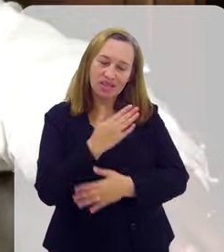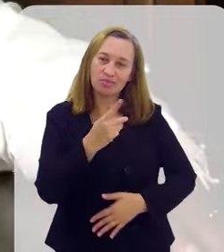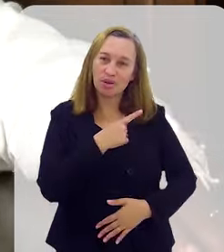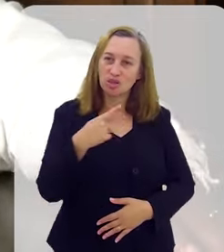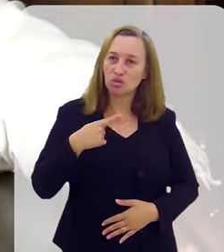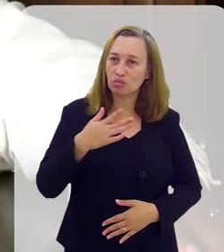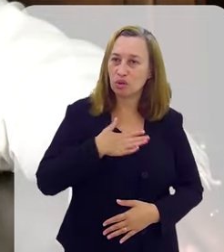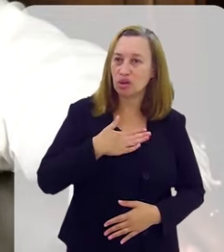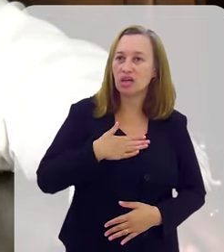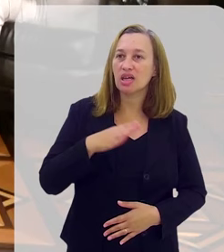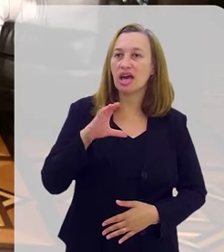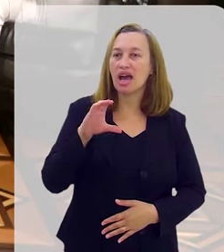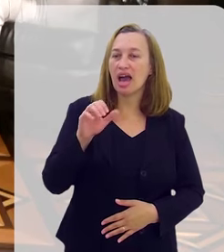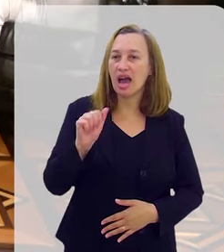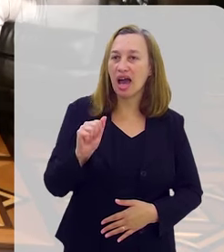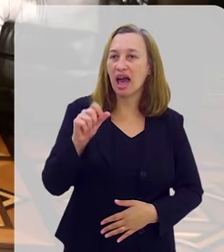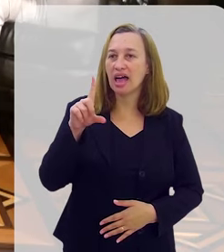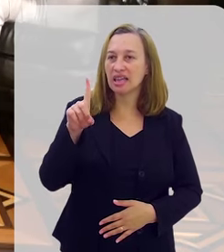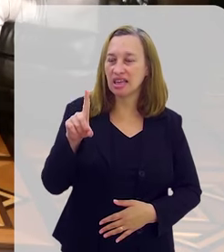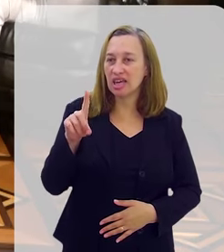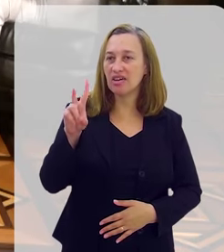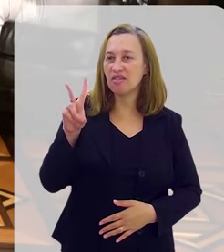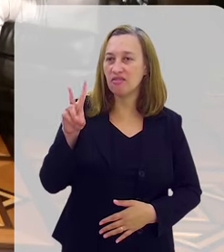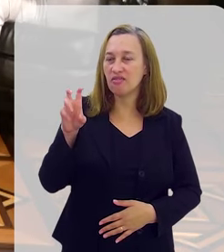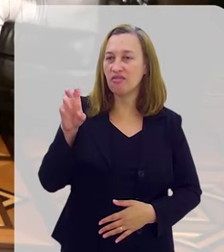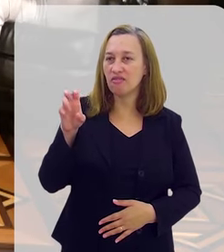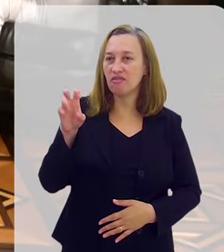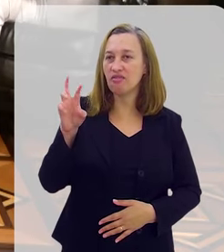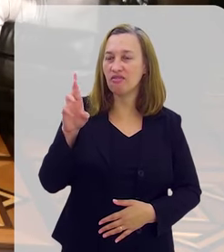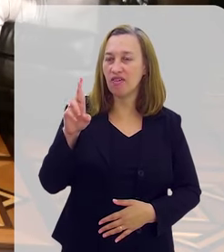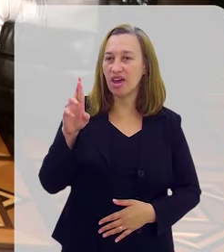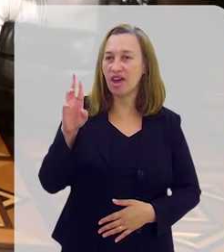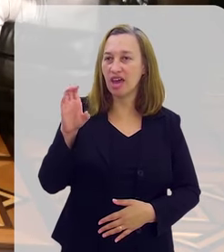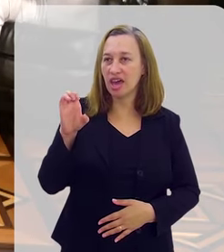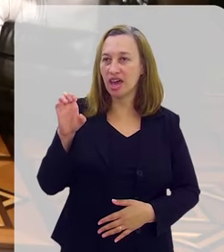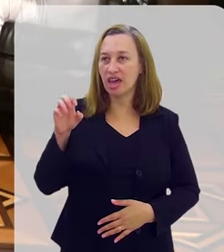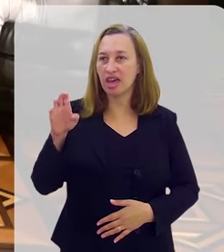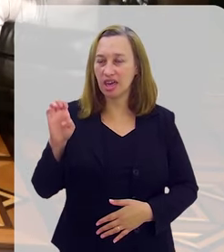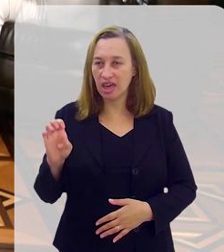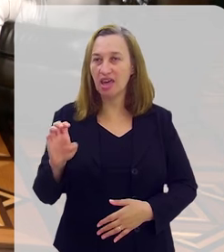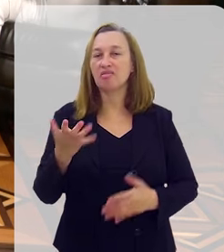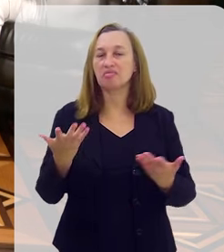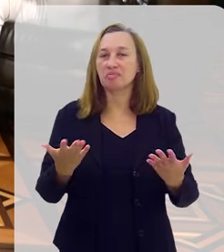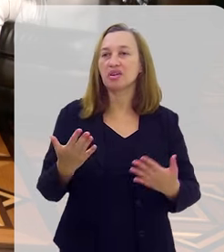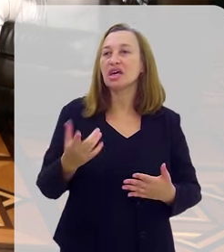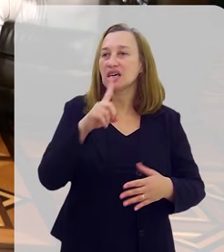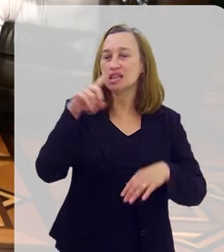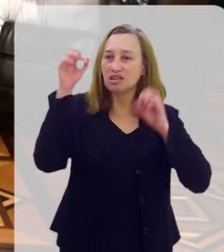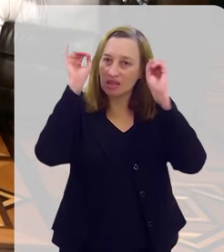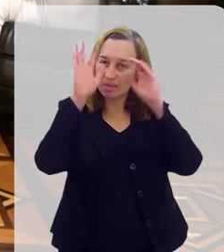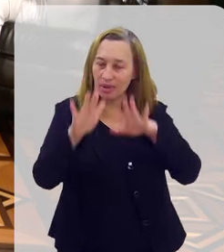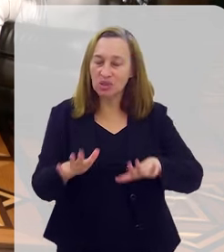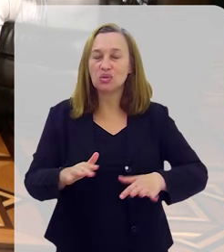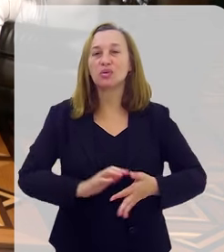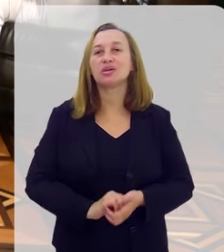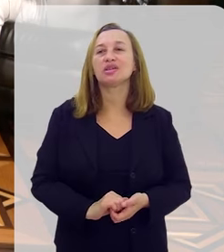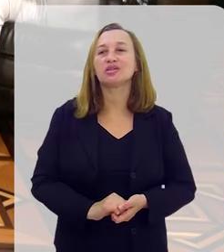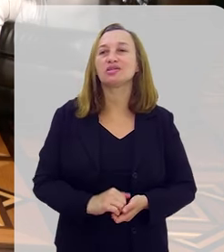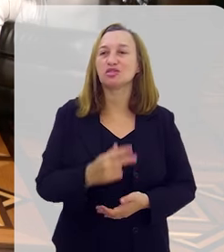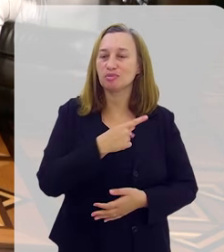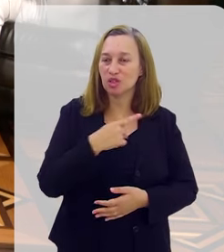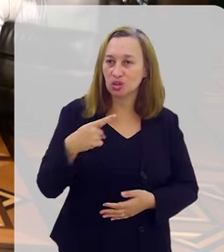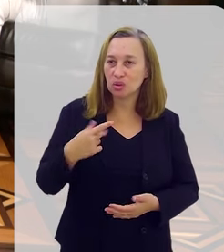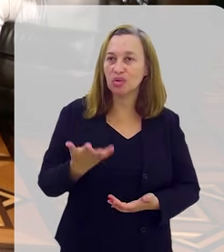Deus abençoe. Qual é a igreja? Advec, só aqui na filial da Posse. Que Deus abençoe os pastores que têm carinho por suas ovelhas. Pastor